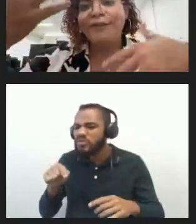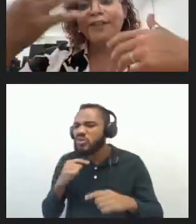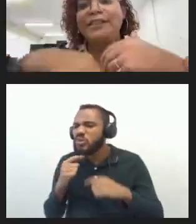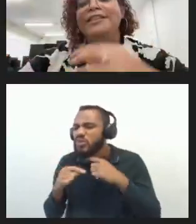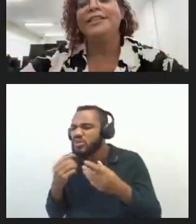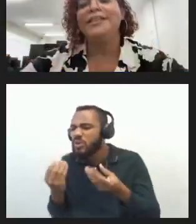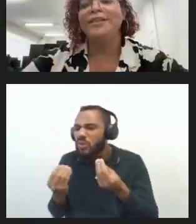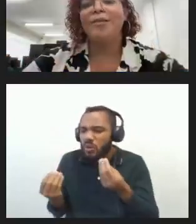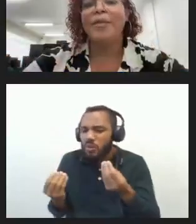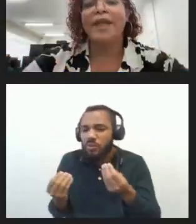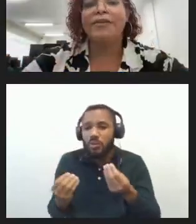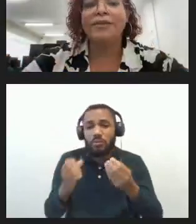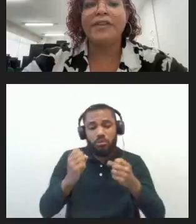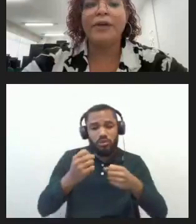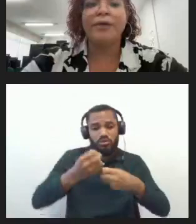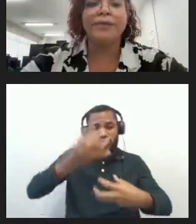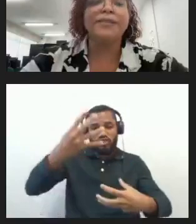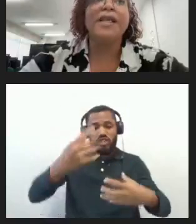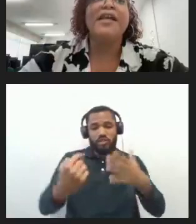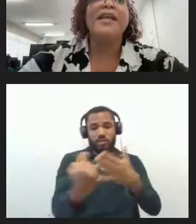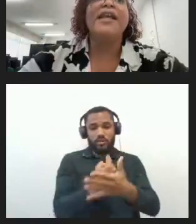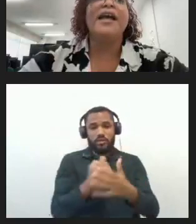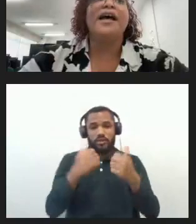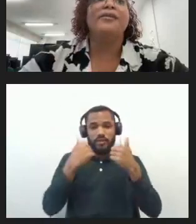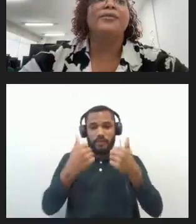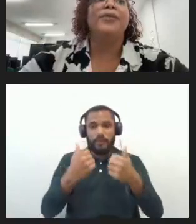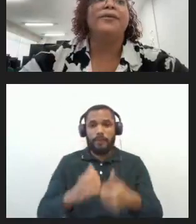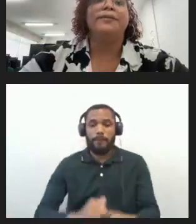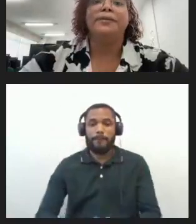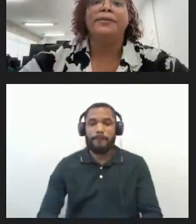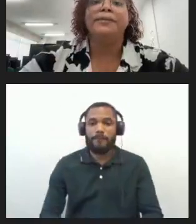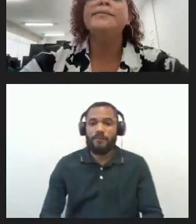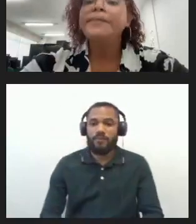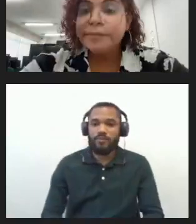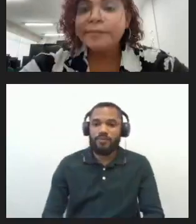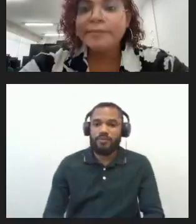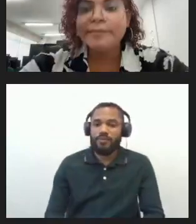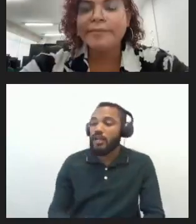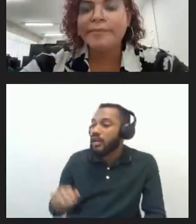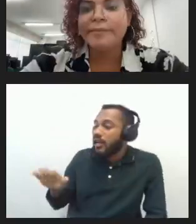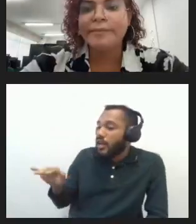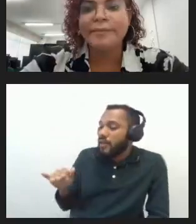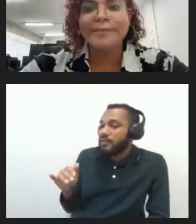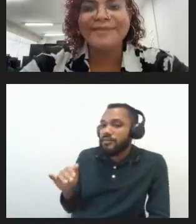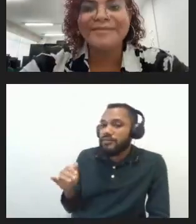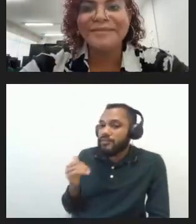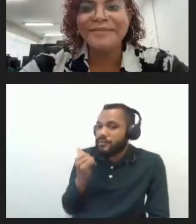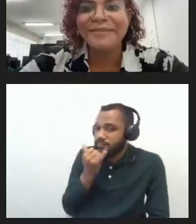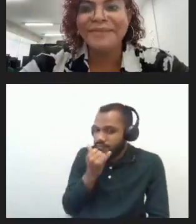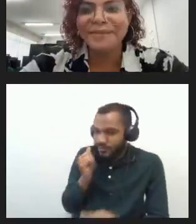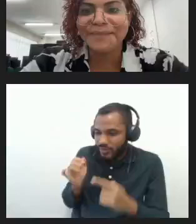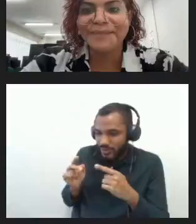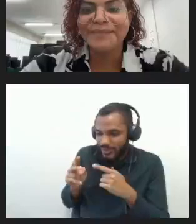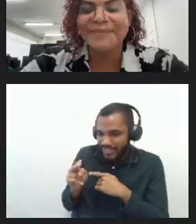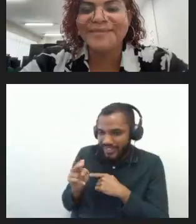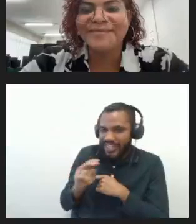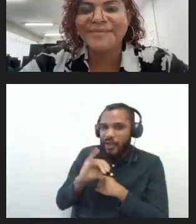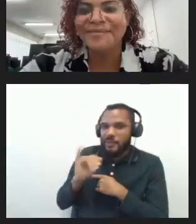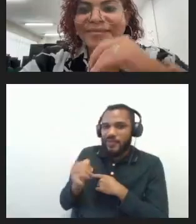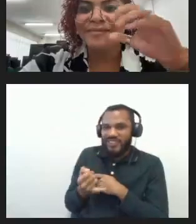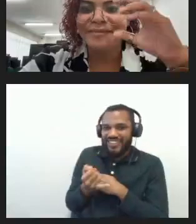tentar auxiliar vocês aqui nesse momento síncrono. E caso... Elisama, só vou aproveitar a sua fala.